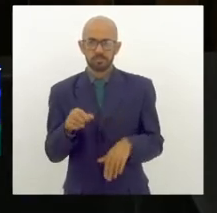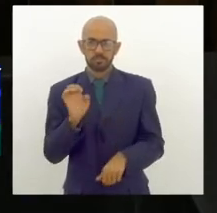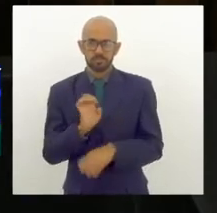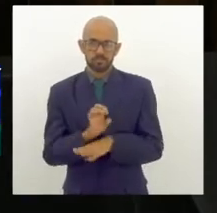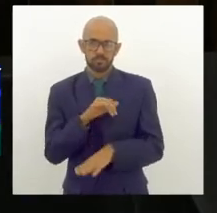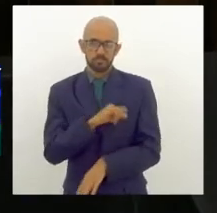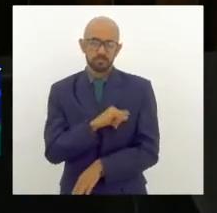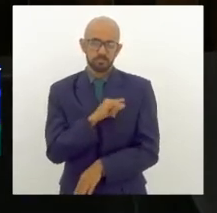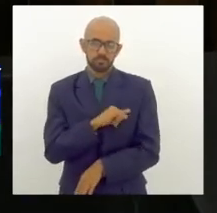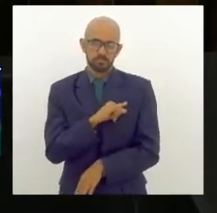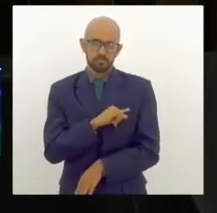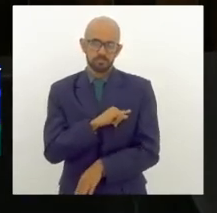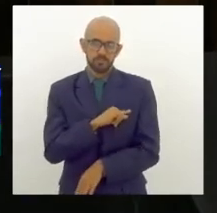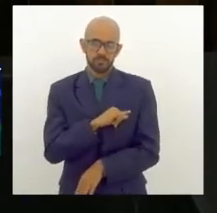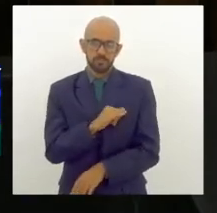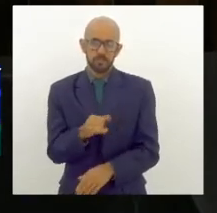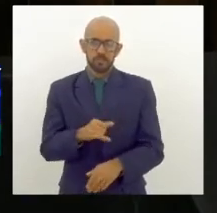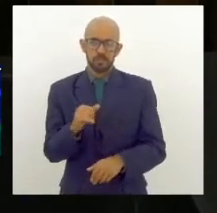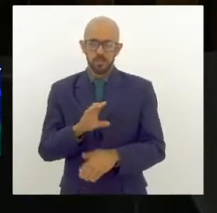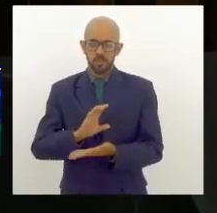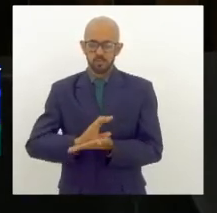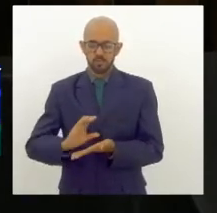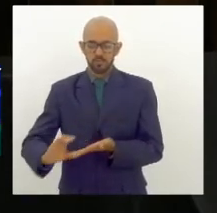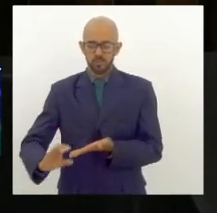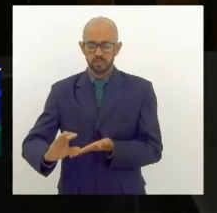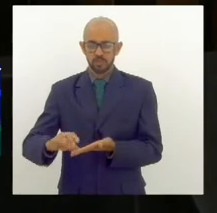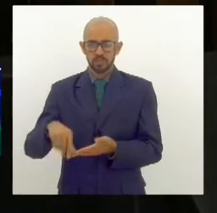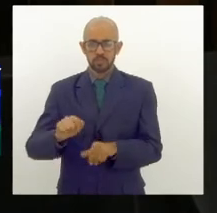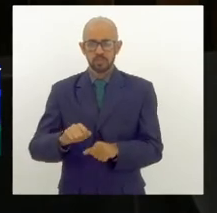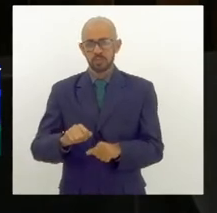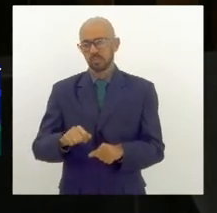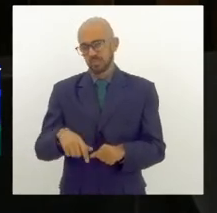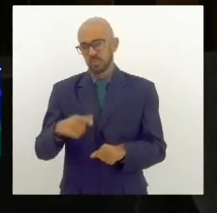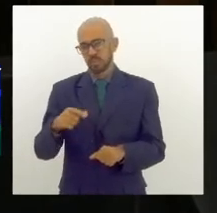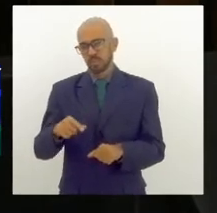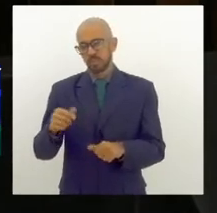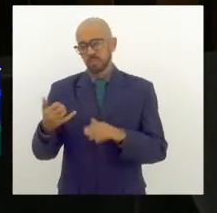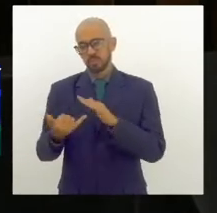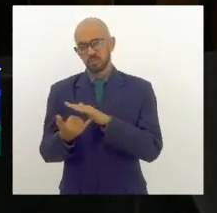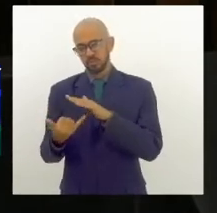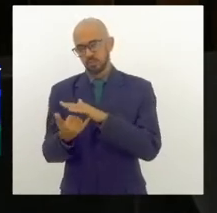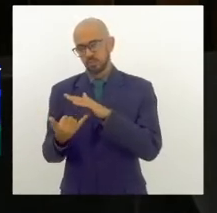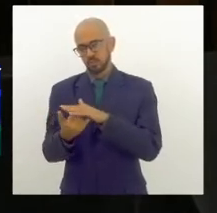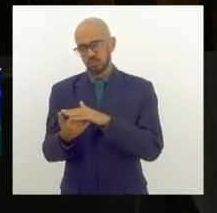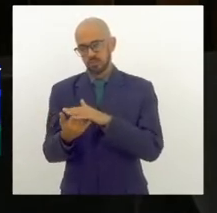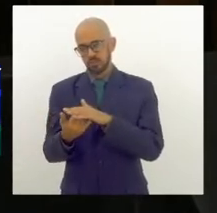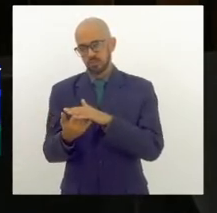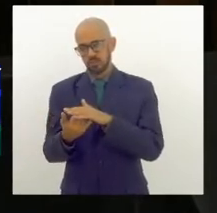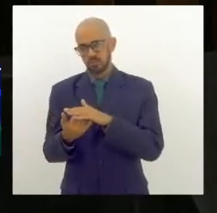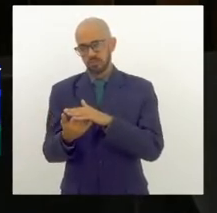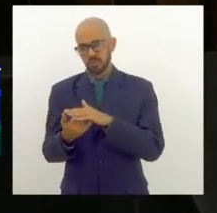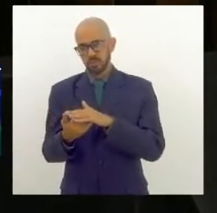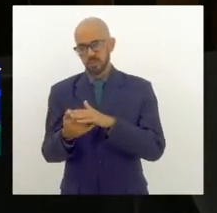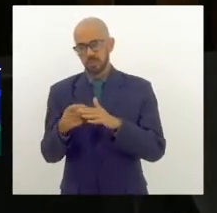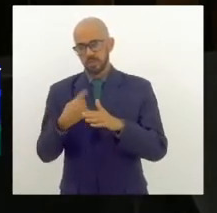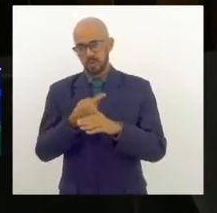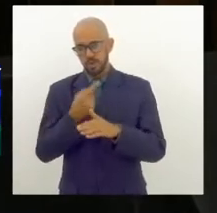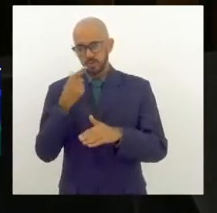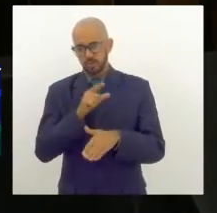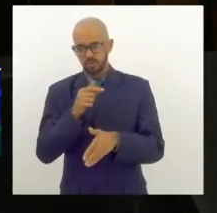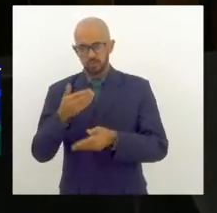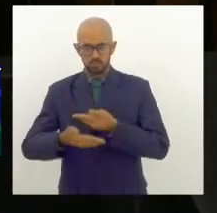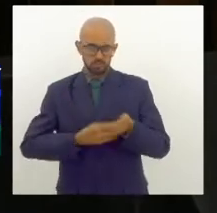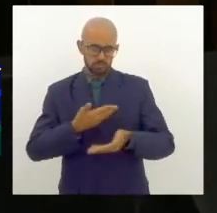Rio de Janeiro possa investir, aportar recursos nessas instituições, que nós possamos interagir através